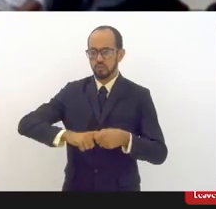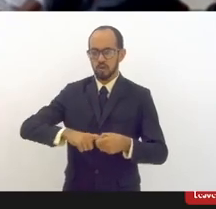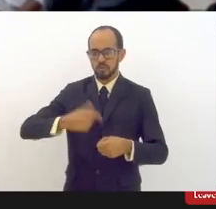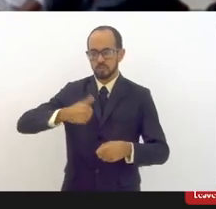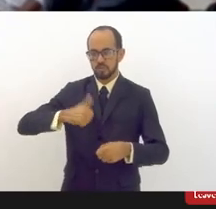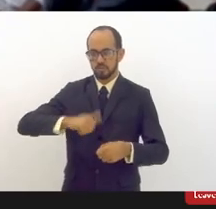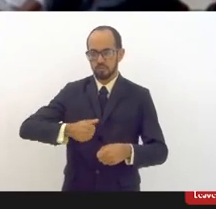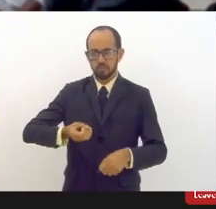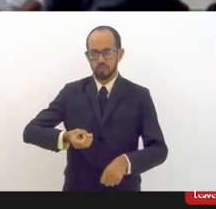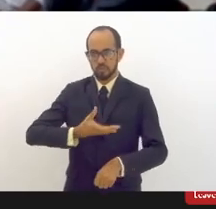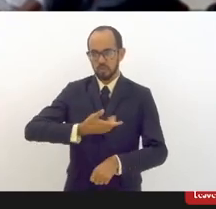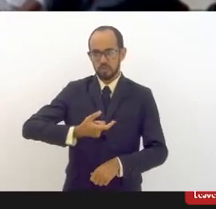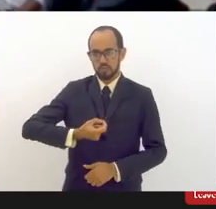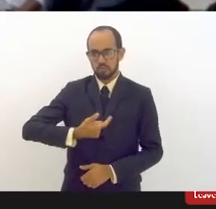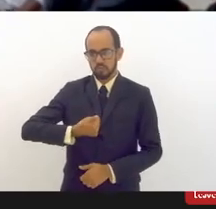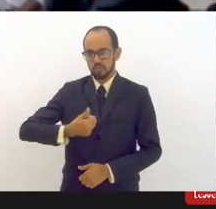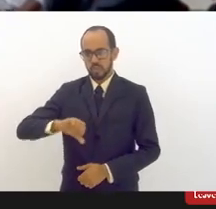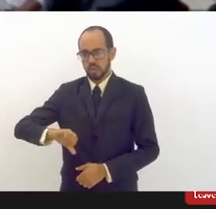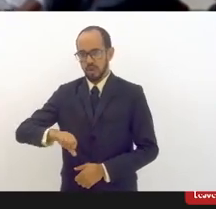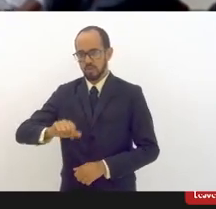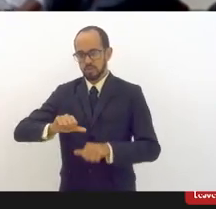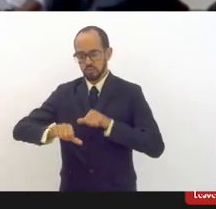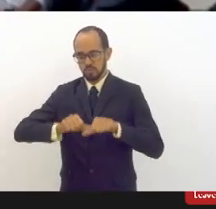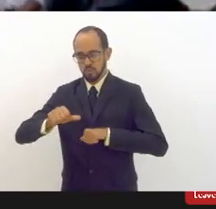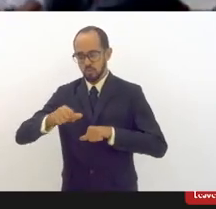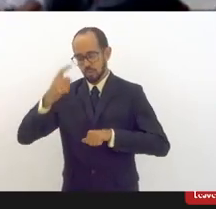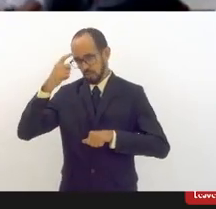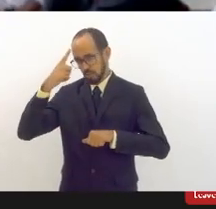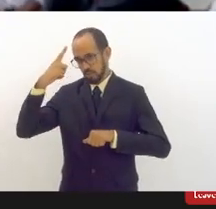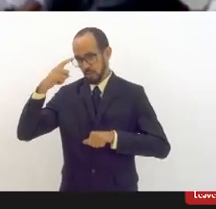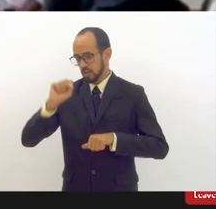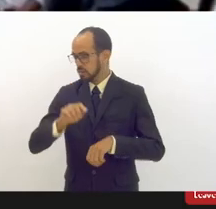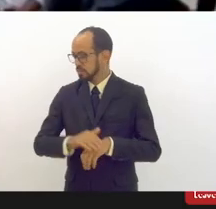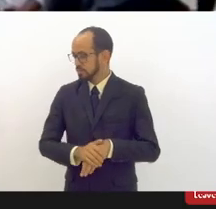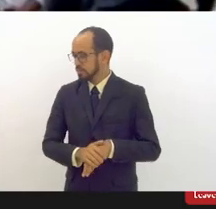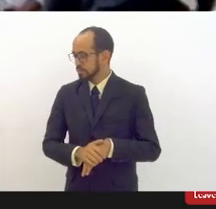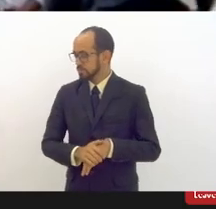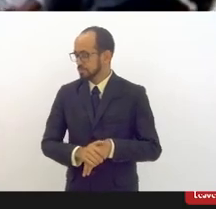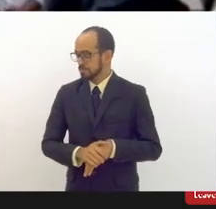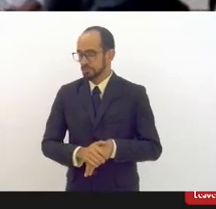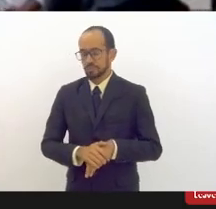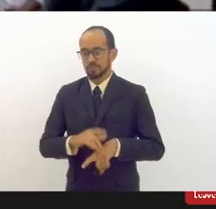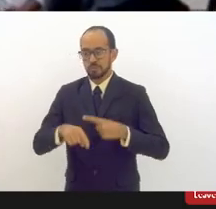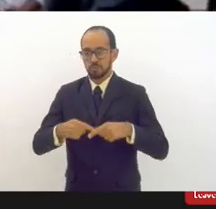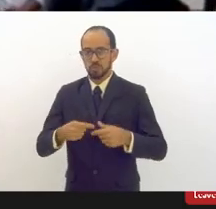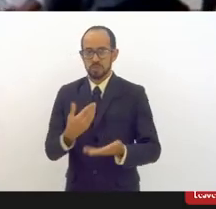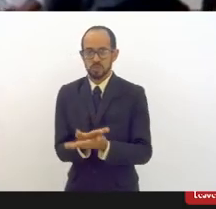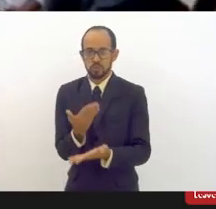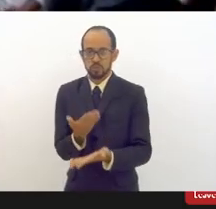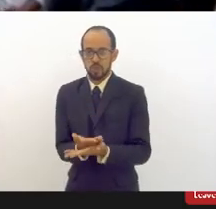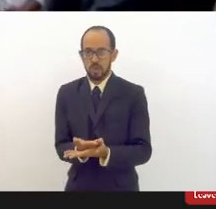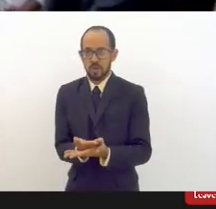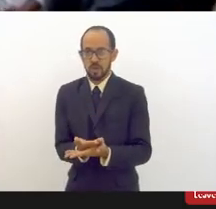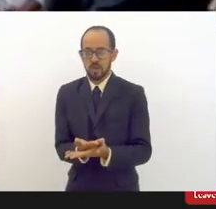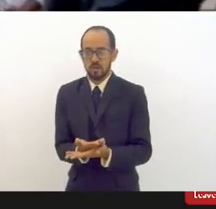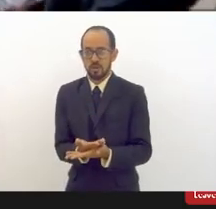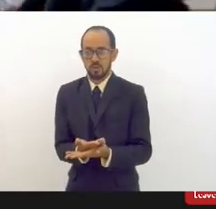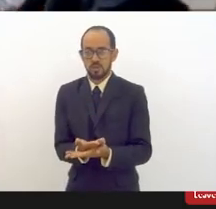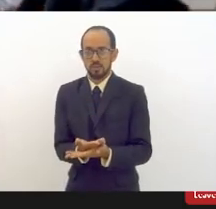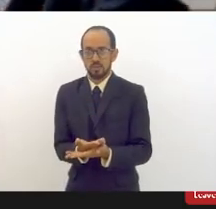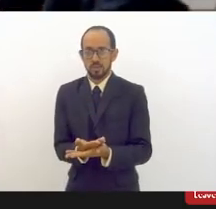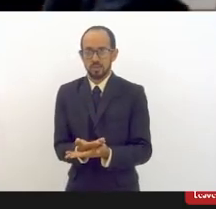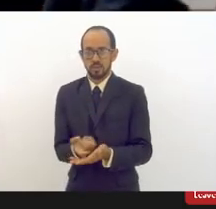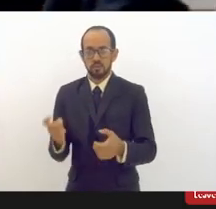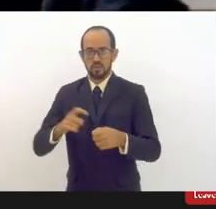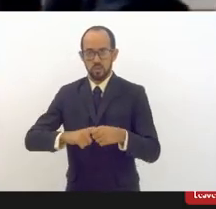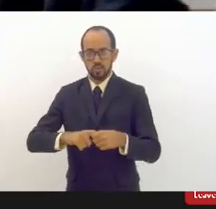em 2019, a gente muda a lógica. Quem sabe primeiro é a escola. E depois é a escola que conta para a gente. O